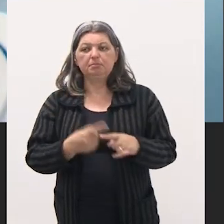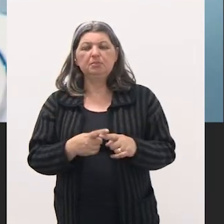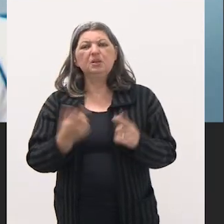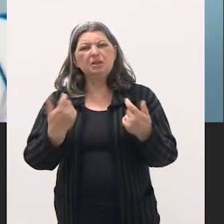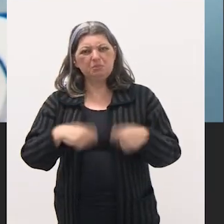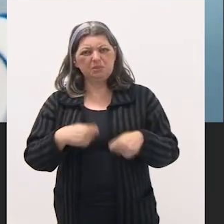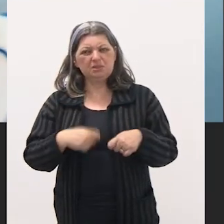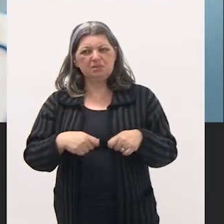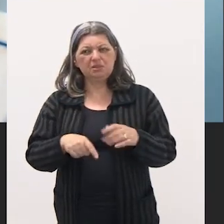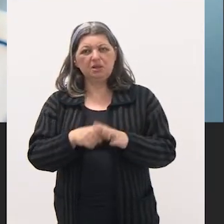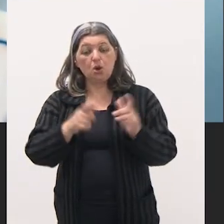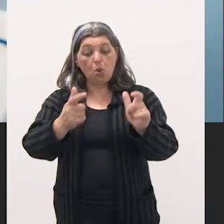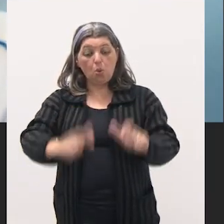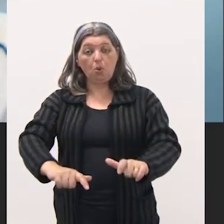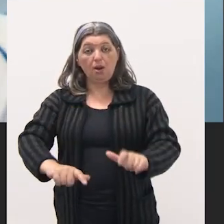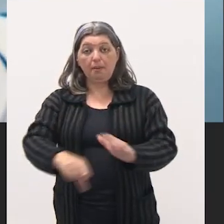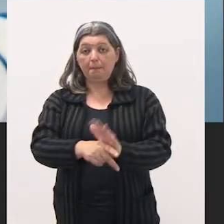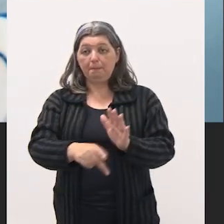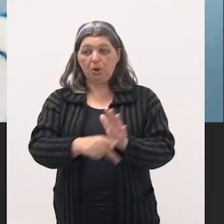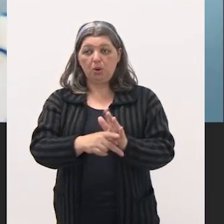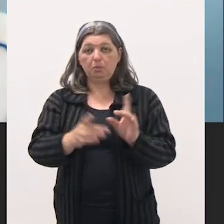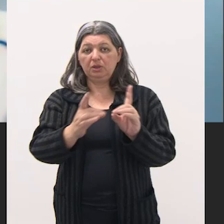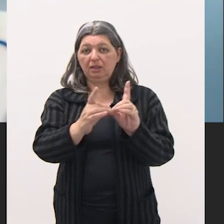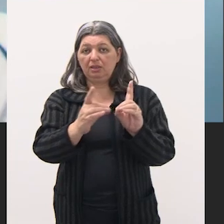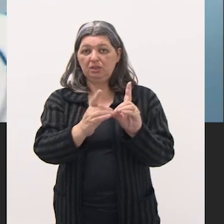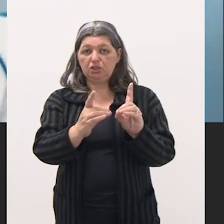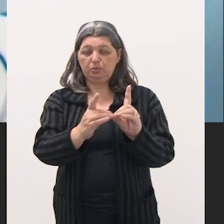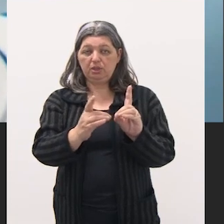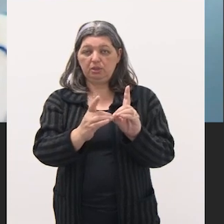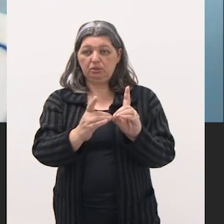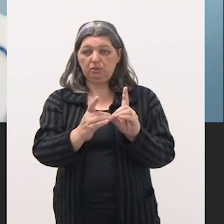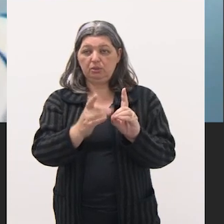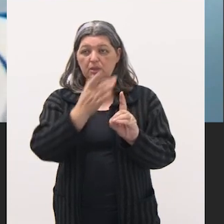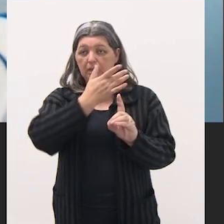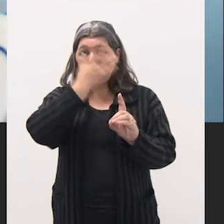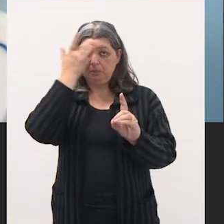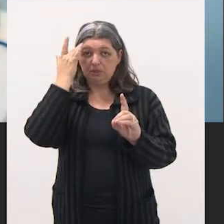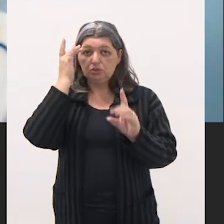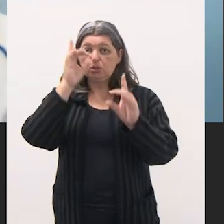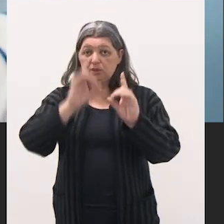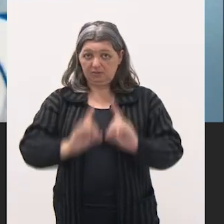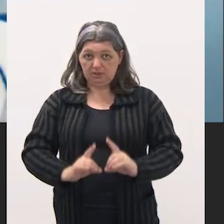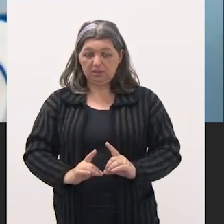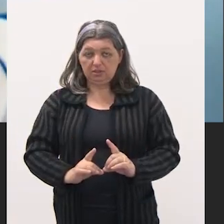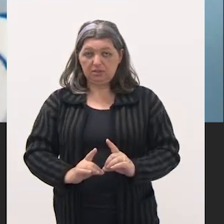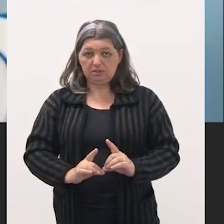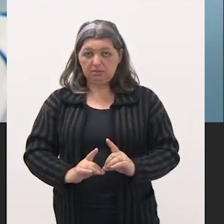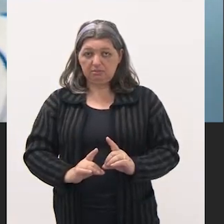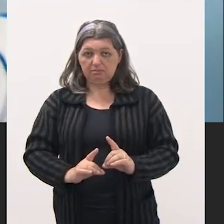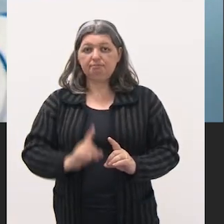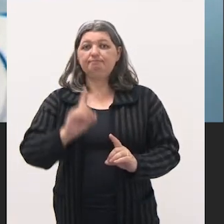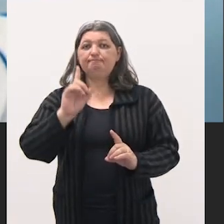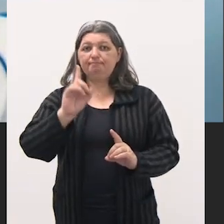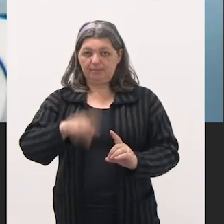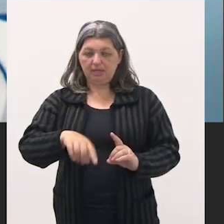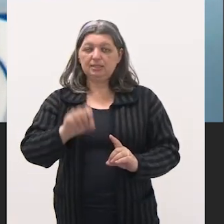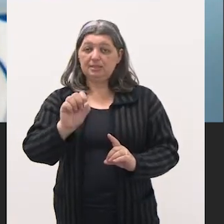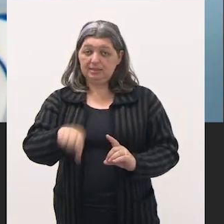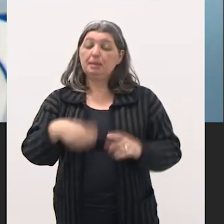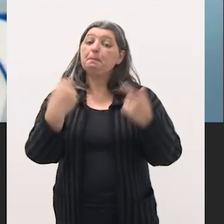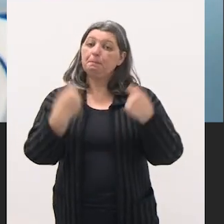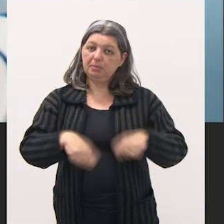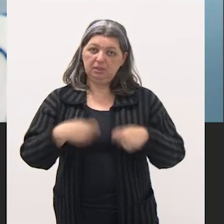ter espaços de atendimento a pessoas com deficiência é necessário.